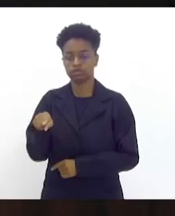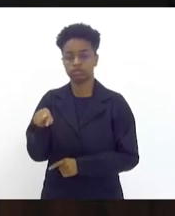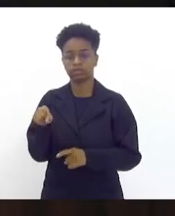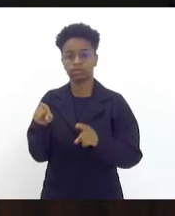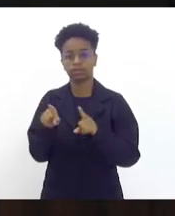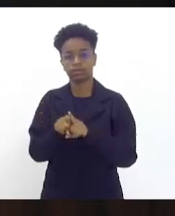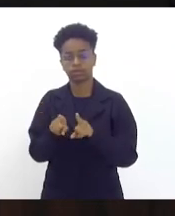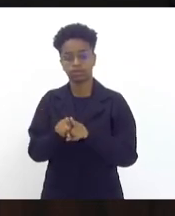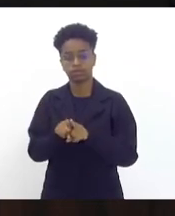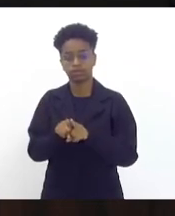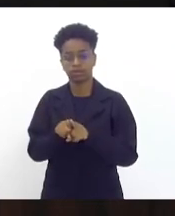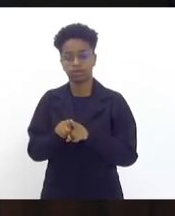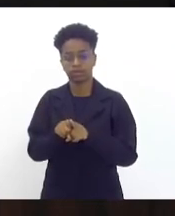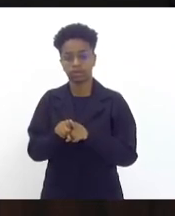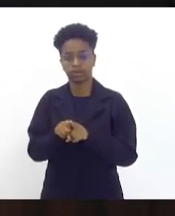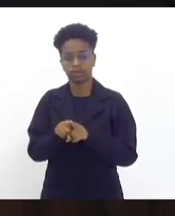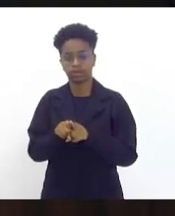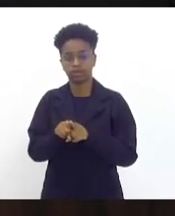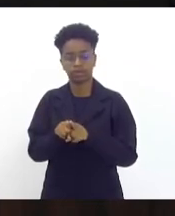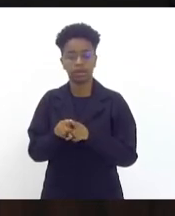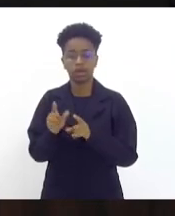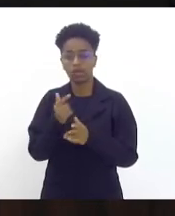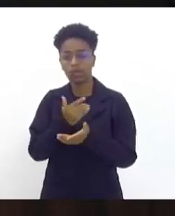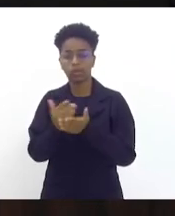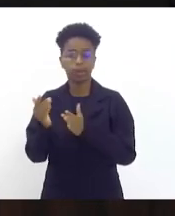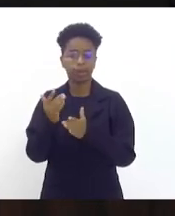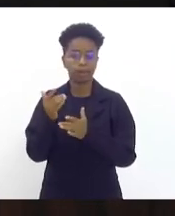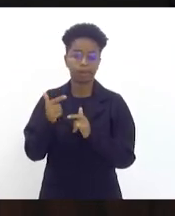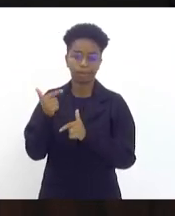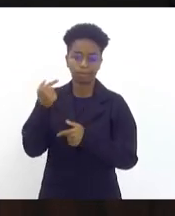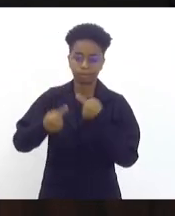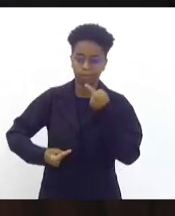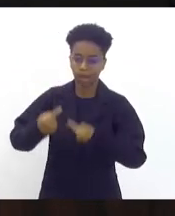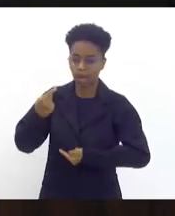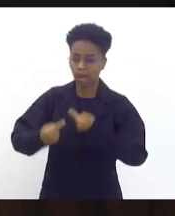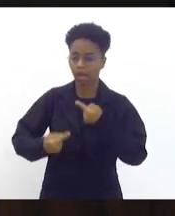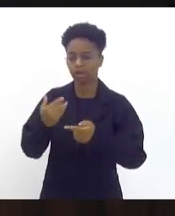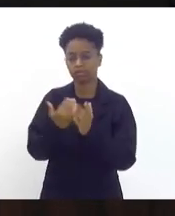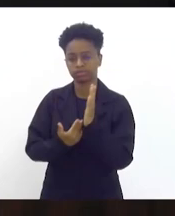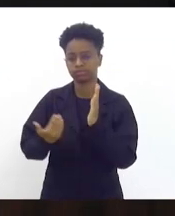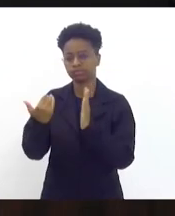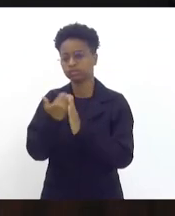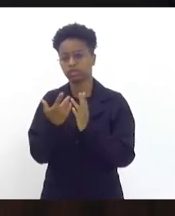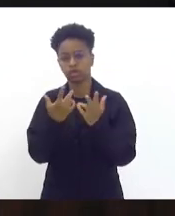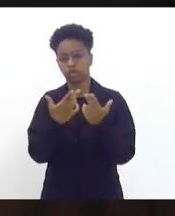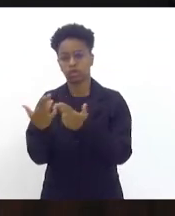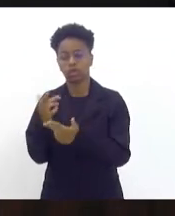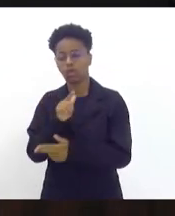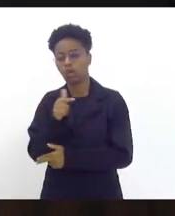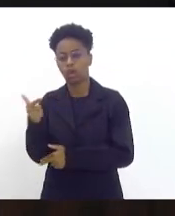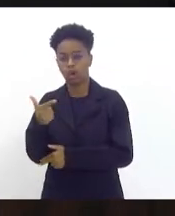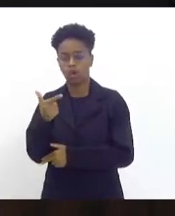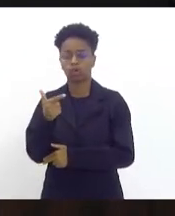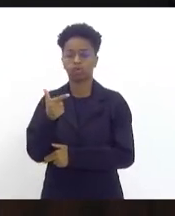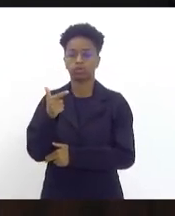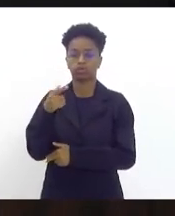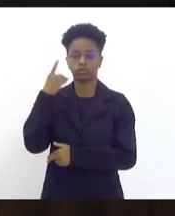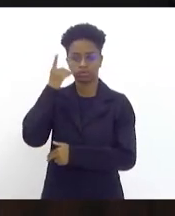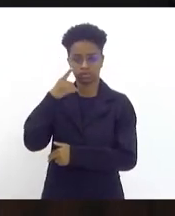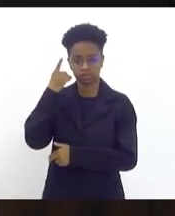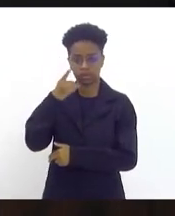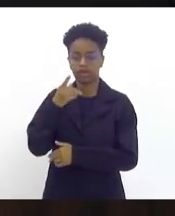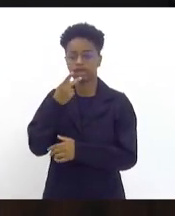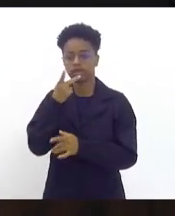perante muitos deputados que também fazem a pauta da defesa da igualdade